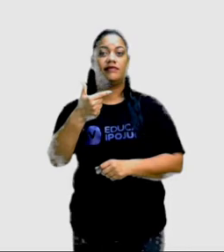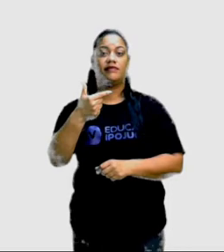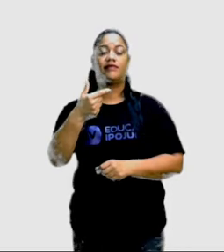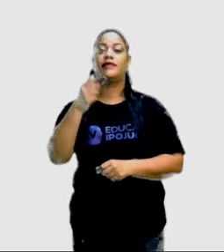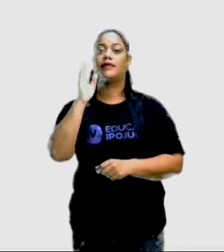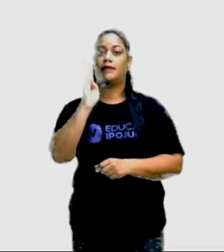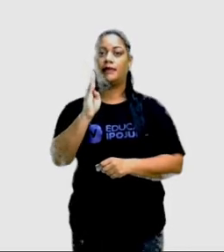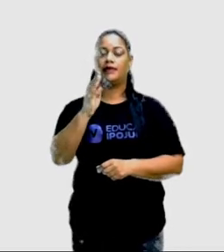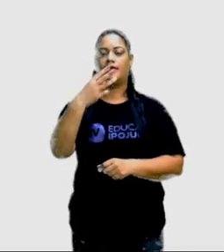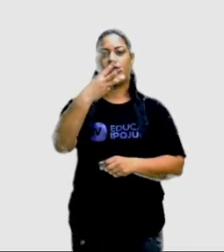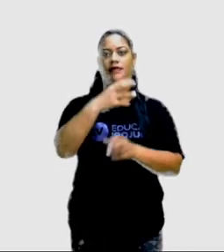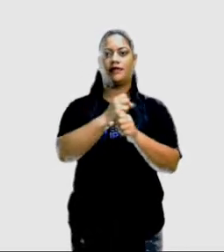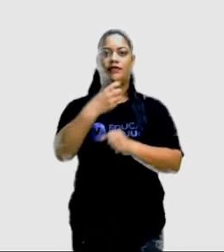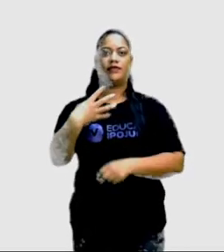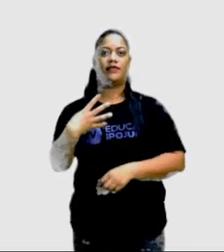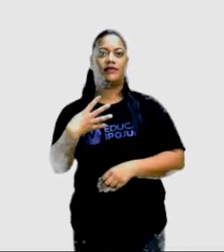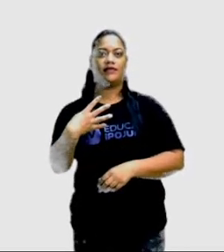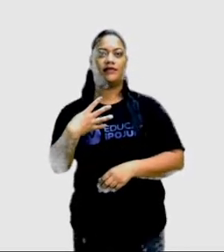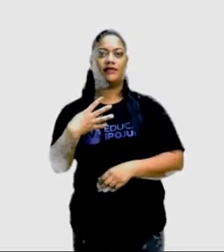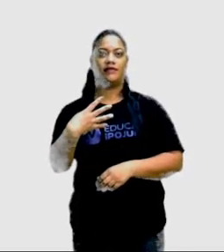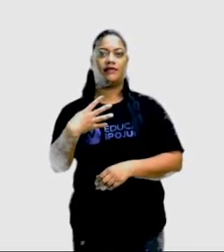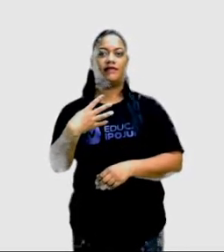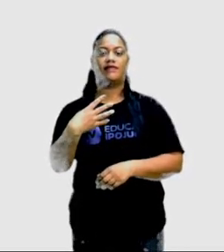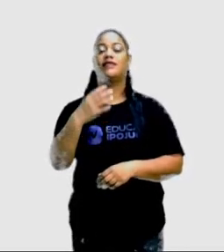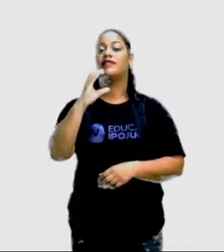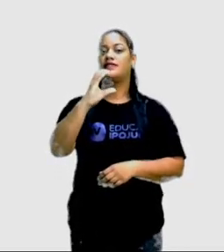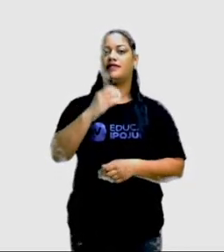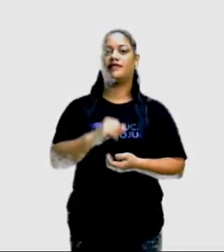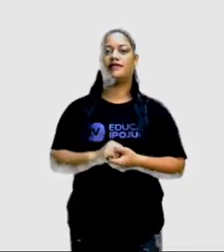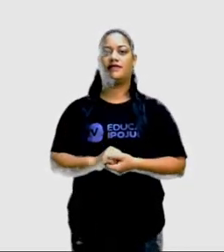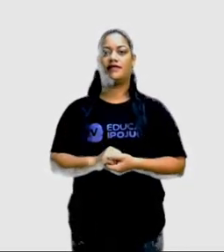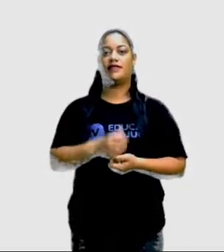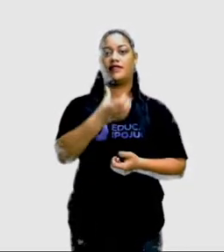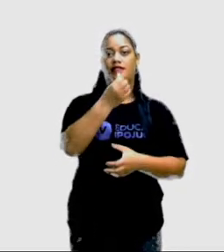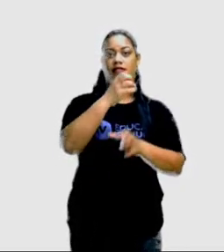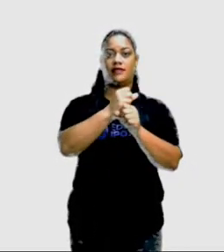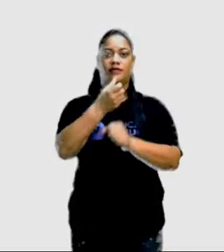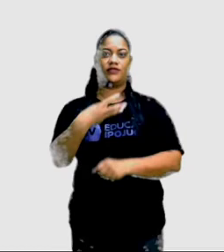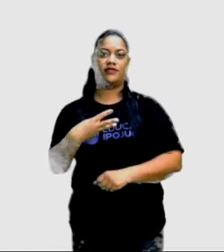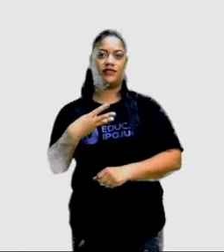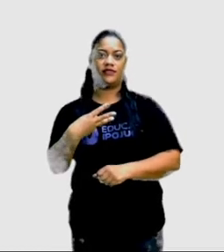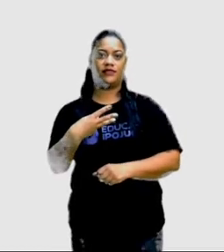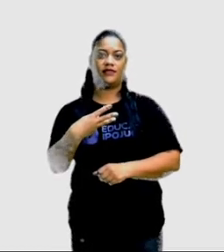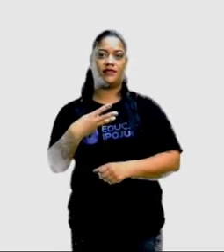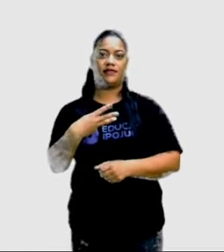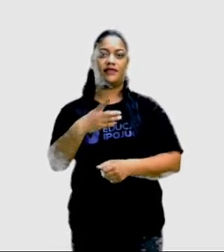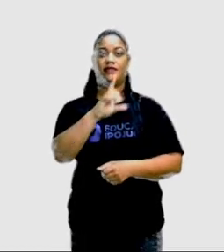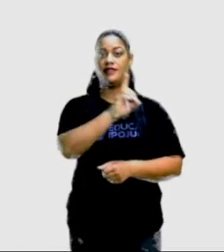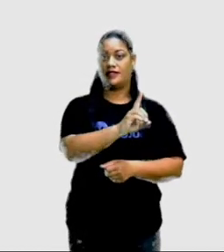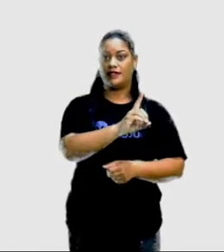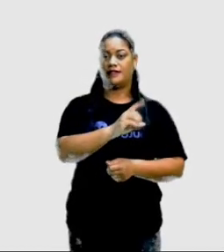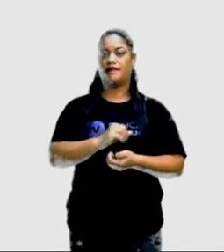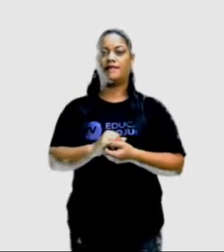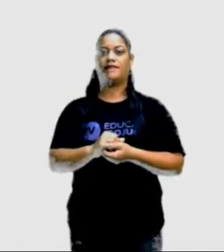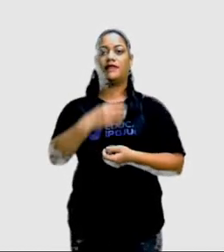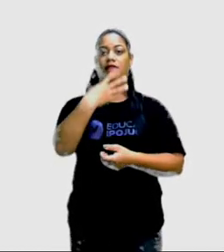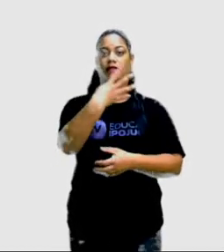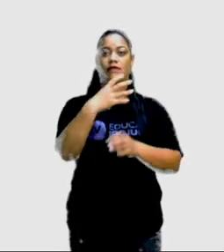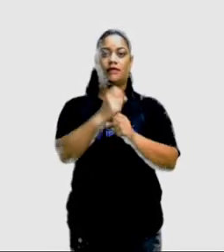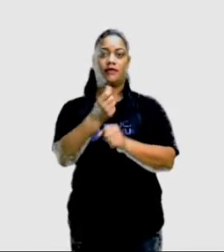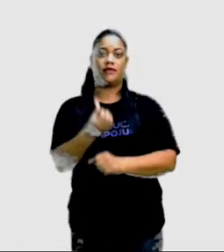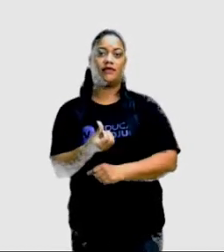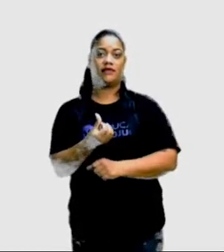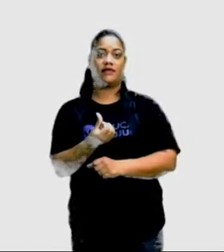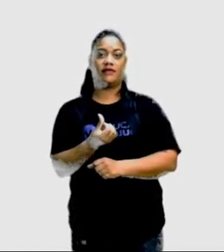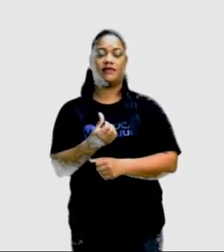Letra B. 3 mais 4. Letra C. 6 mais 3. E letra D. 4 mais